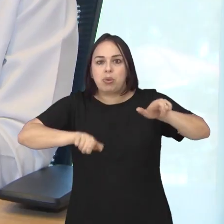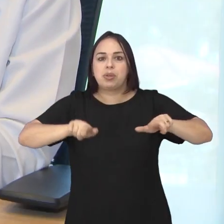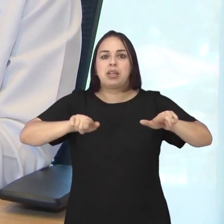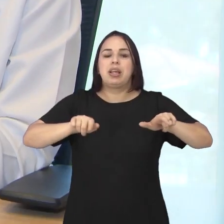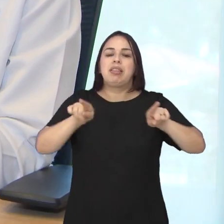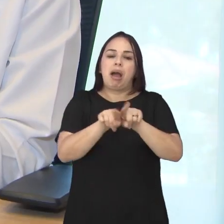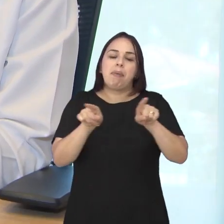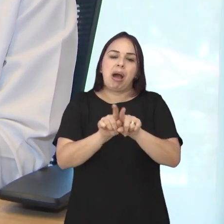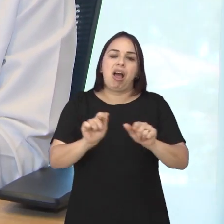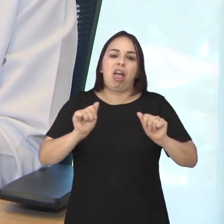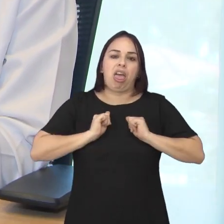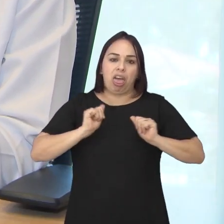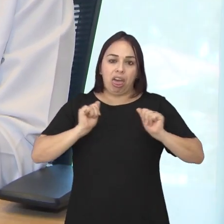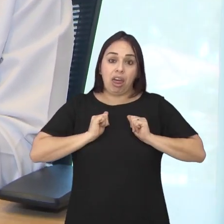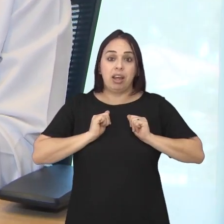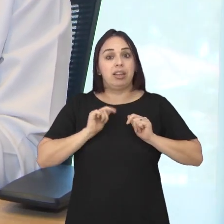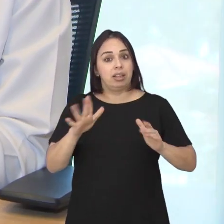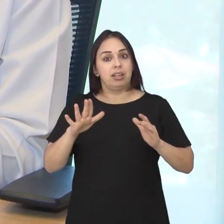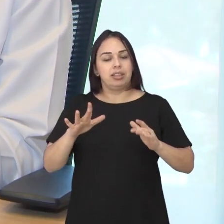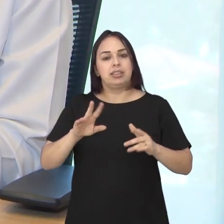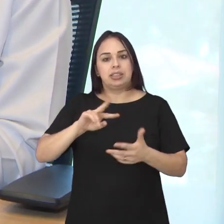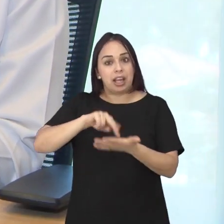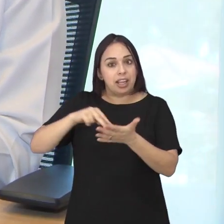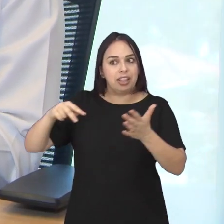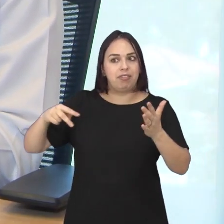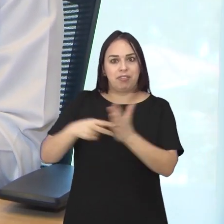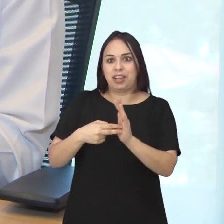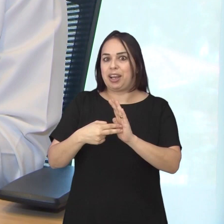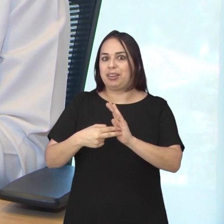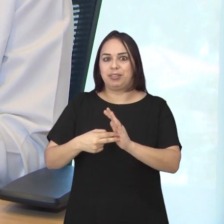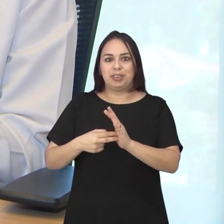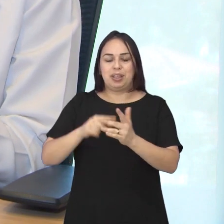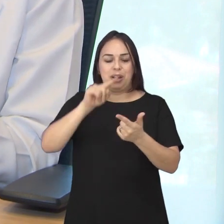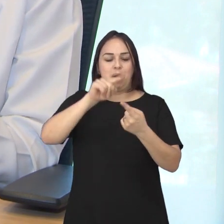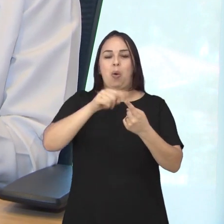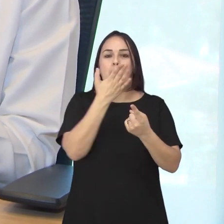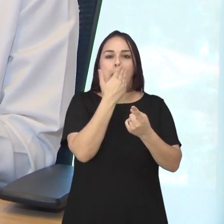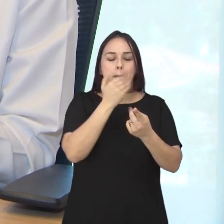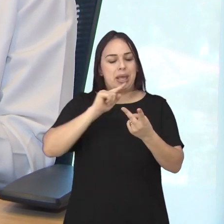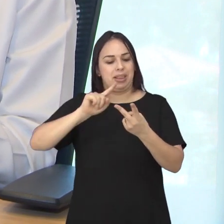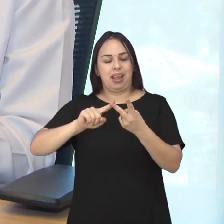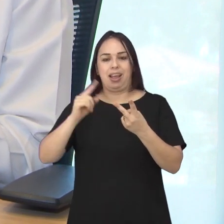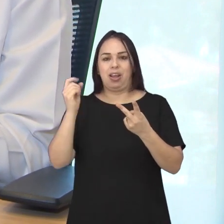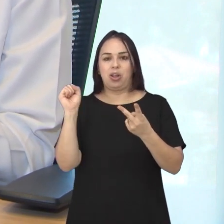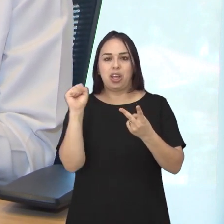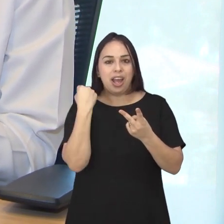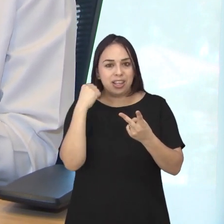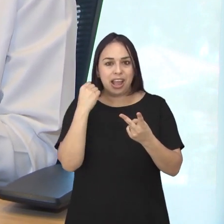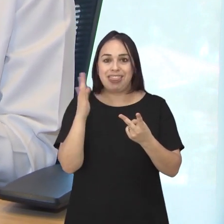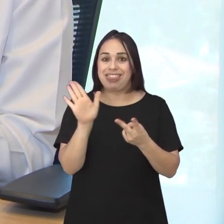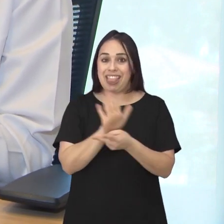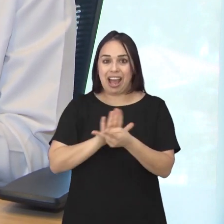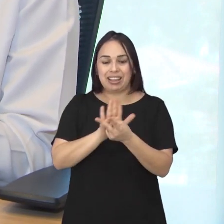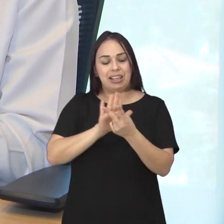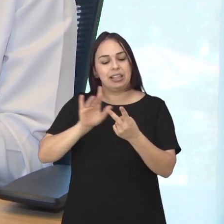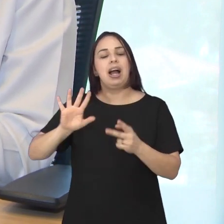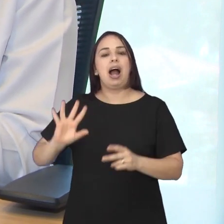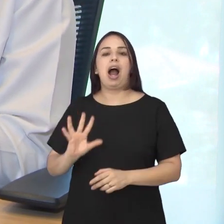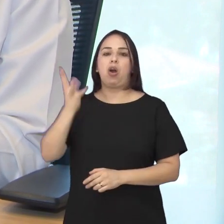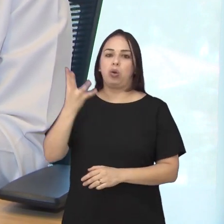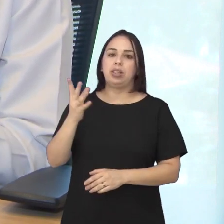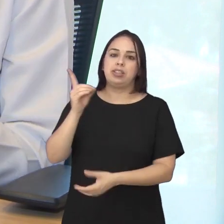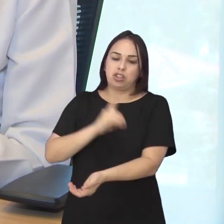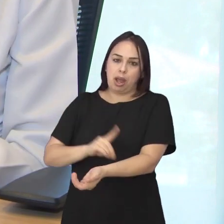sedentarismo. E isso tudo é um conjunto de fatores que fazem ter uma predisposição maior ao desenvolvimento